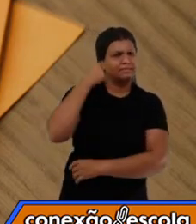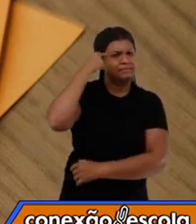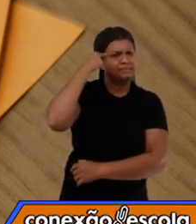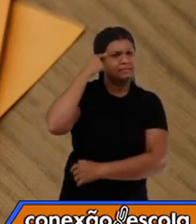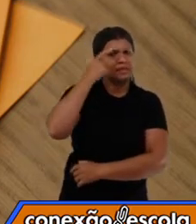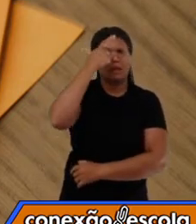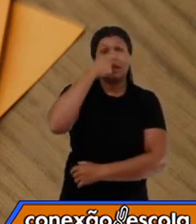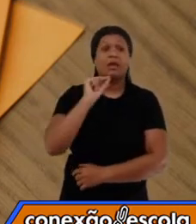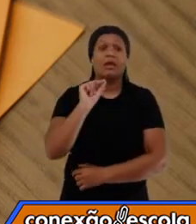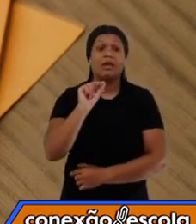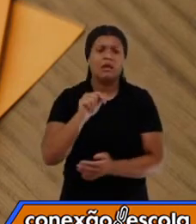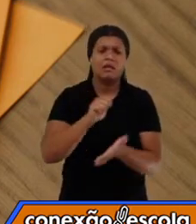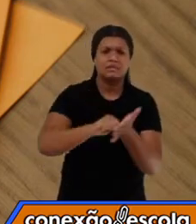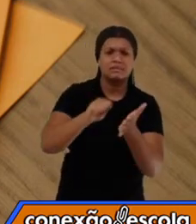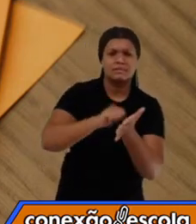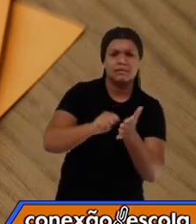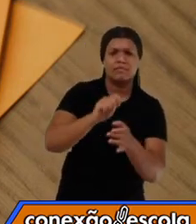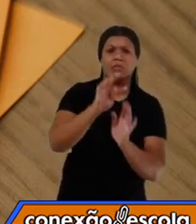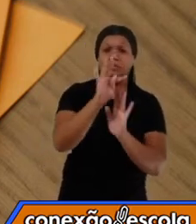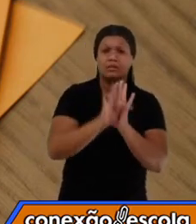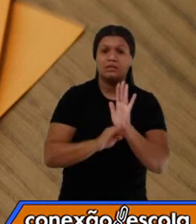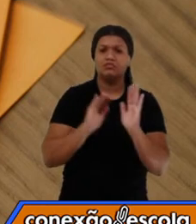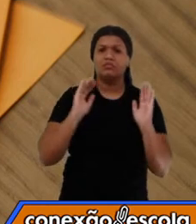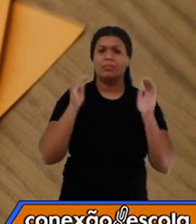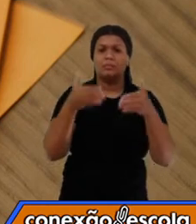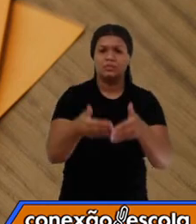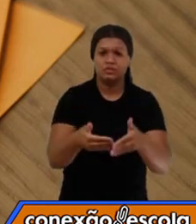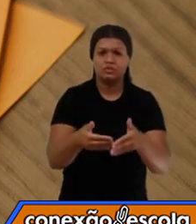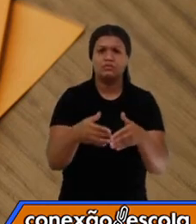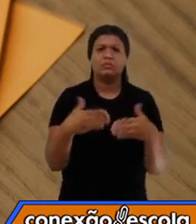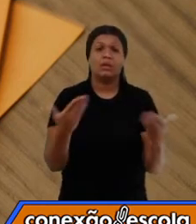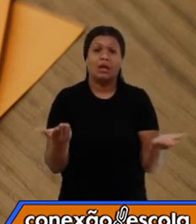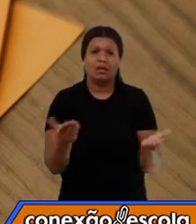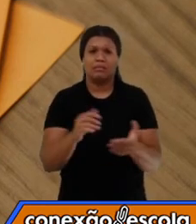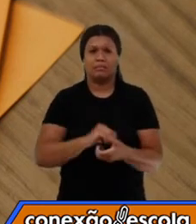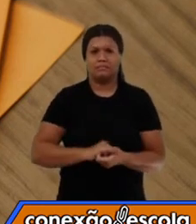quem escreveu o texto e para quem o texto foi escrito.